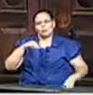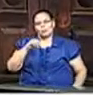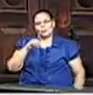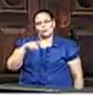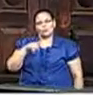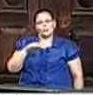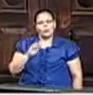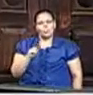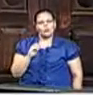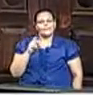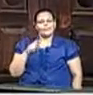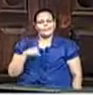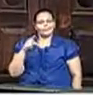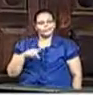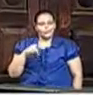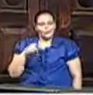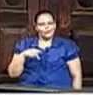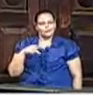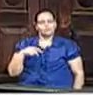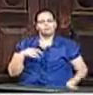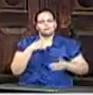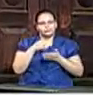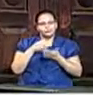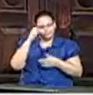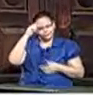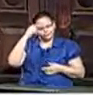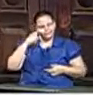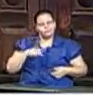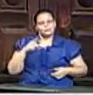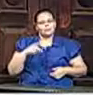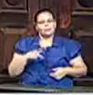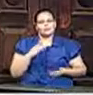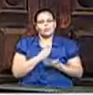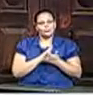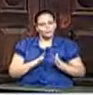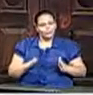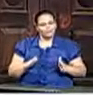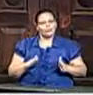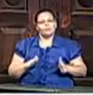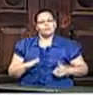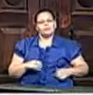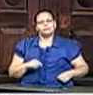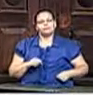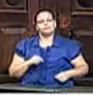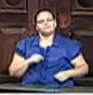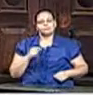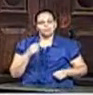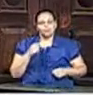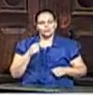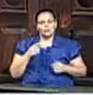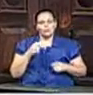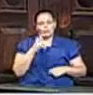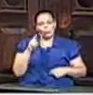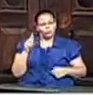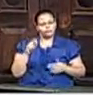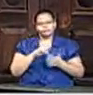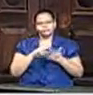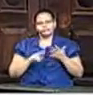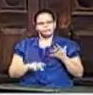do petróleo, com o monopólio das comunicações, com a nacionalização do subsolo e outras